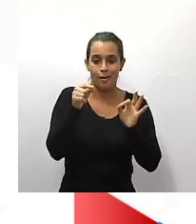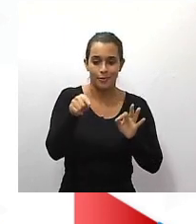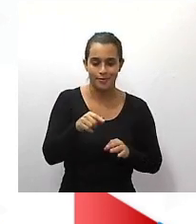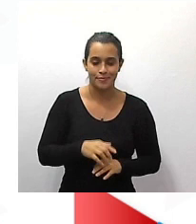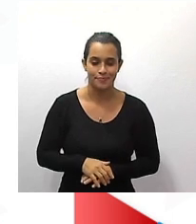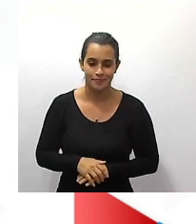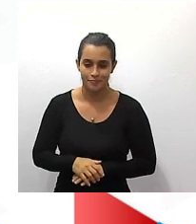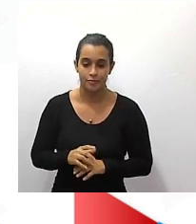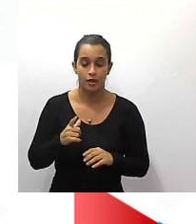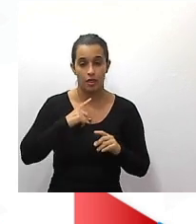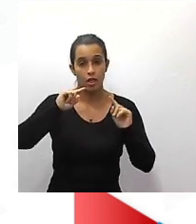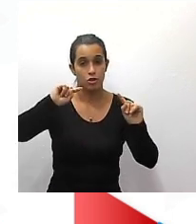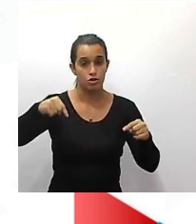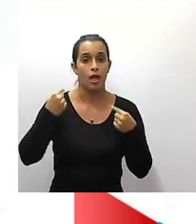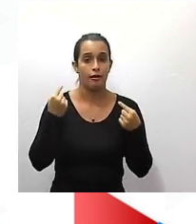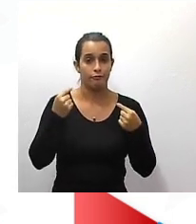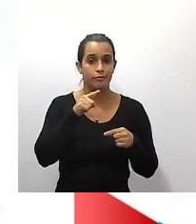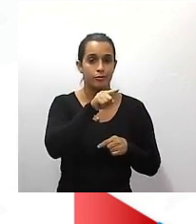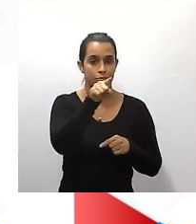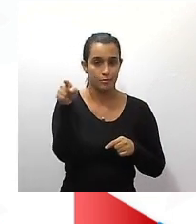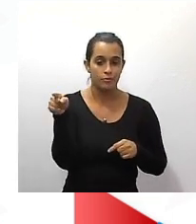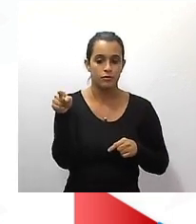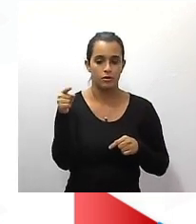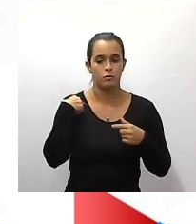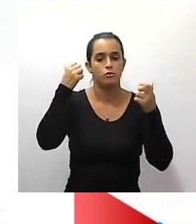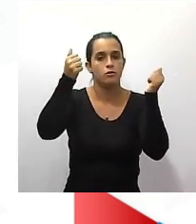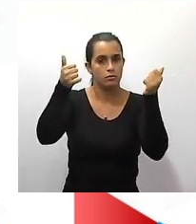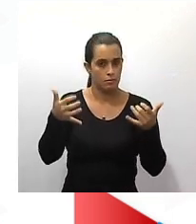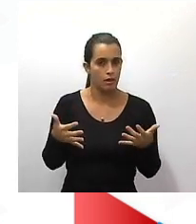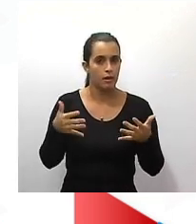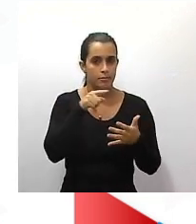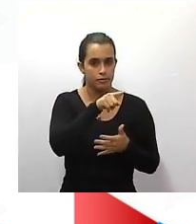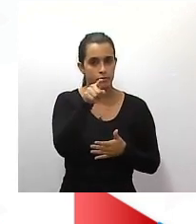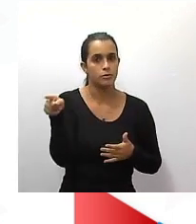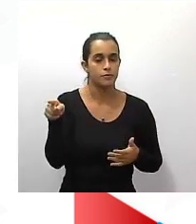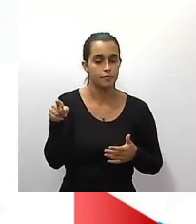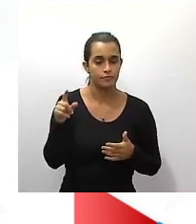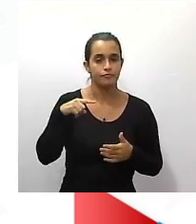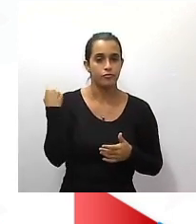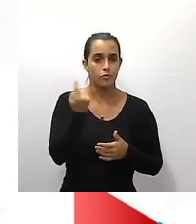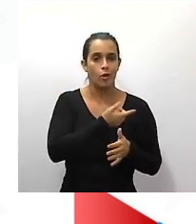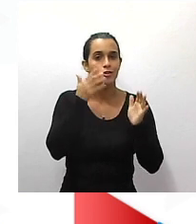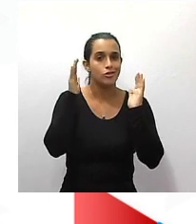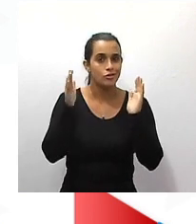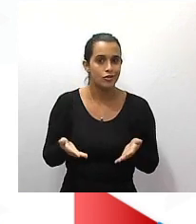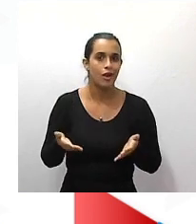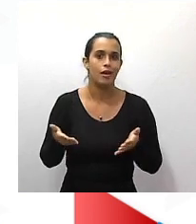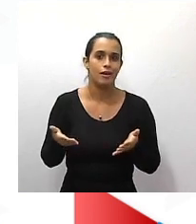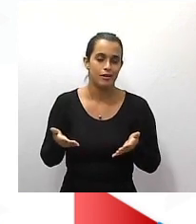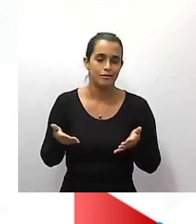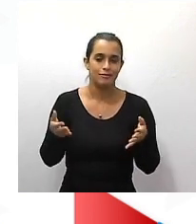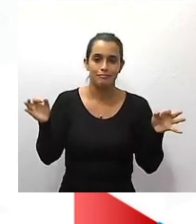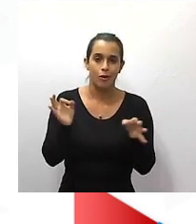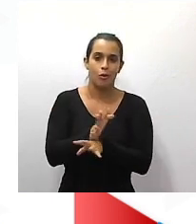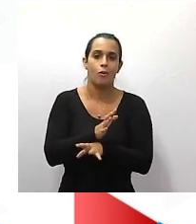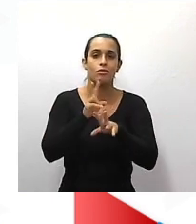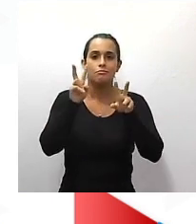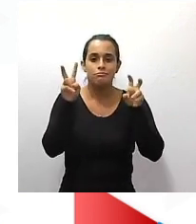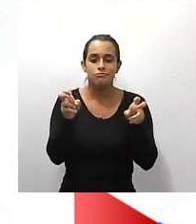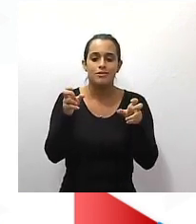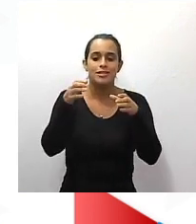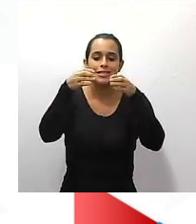colocados, tá? Como referência. O diâmetro, você não pode esquecer, diâmetro é a distância da base de um ponto ao